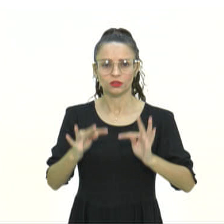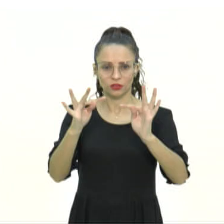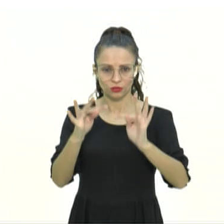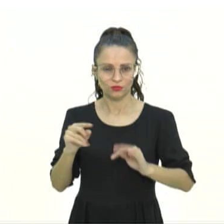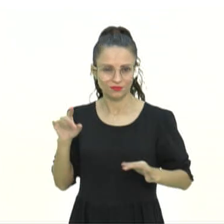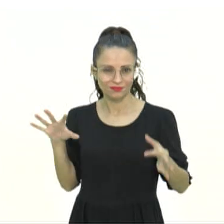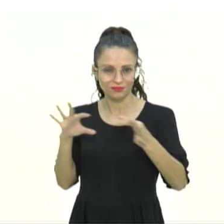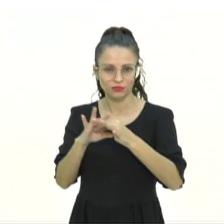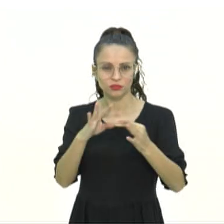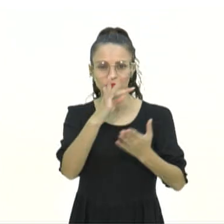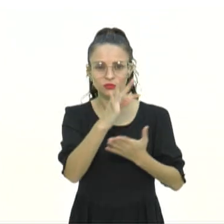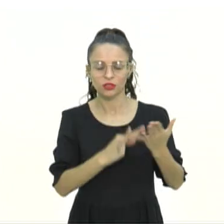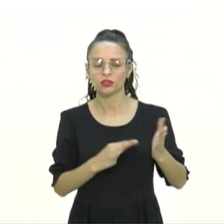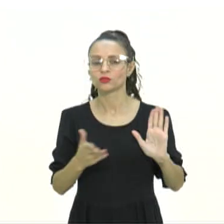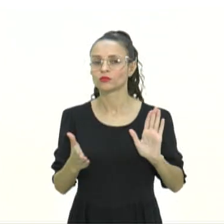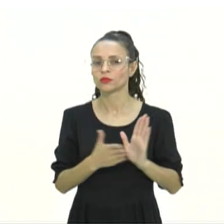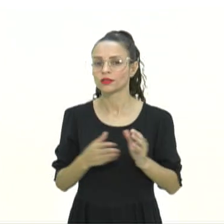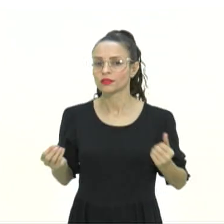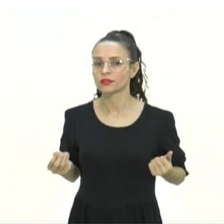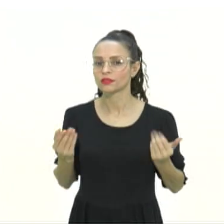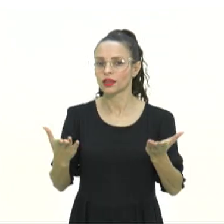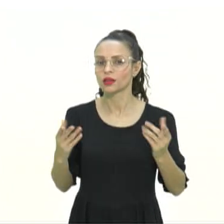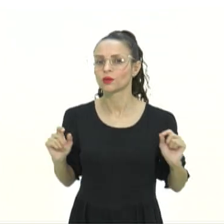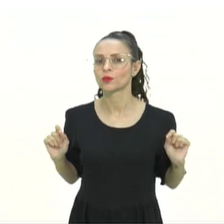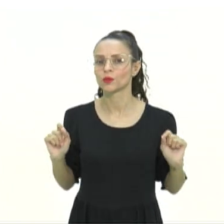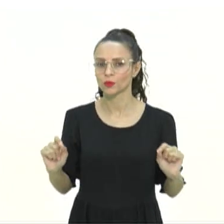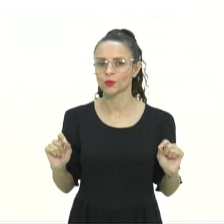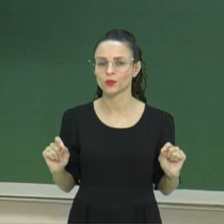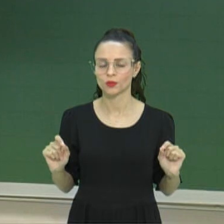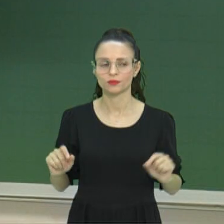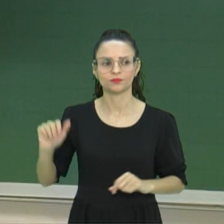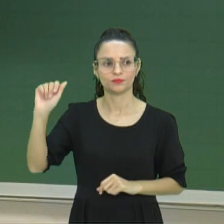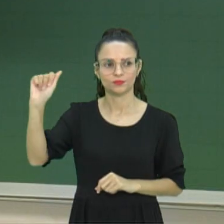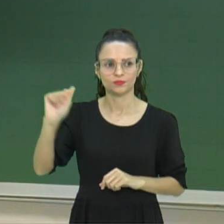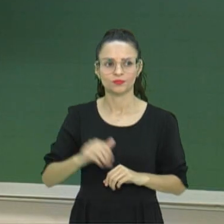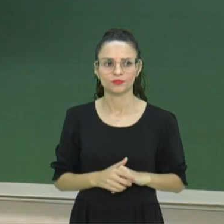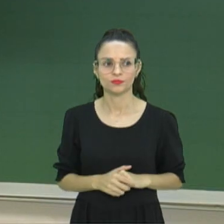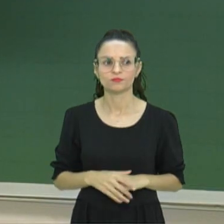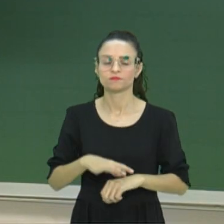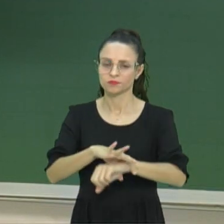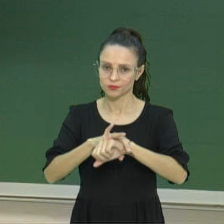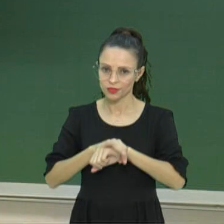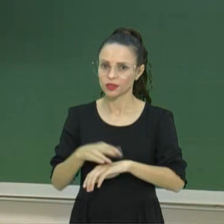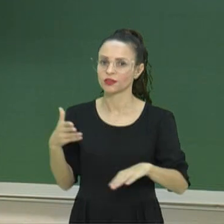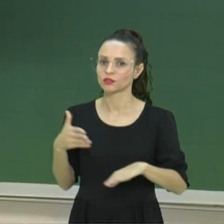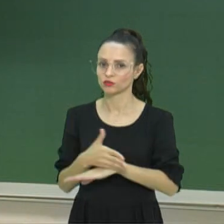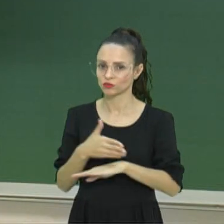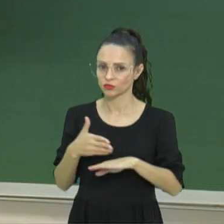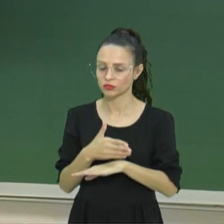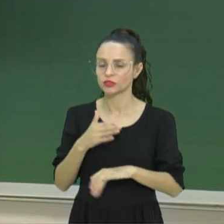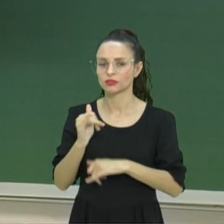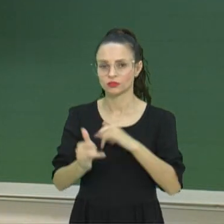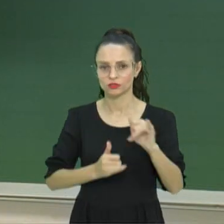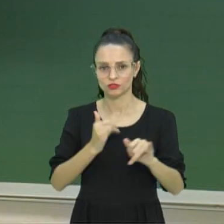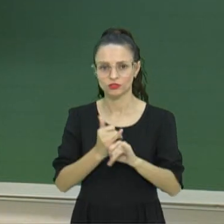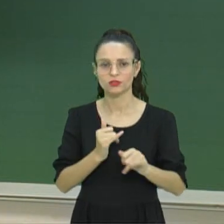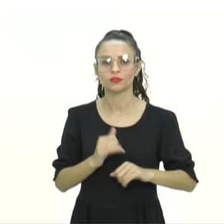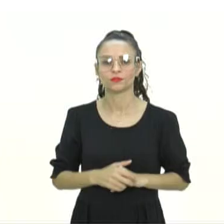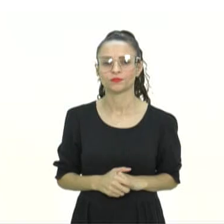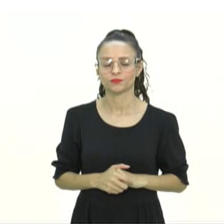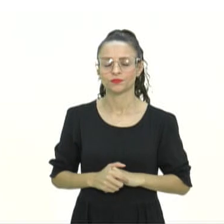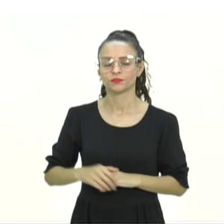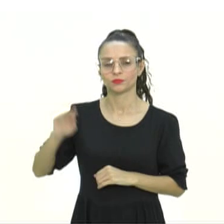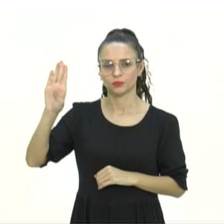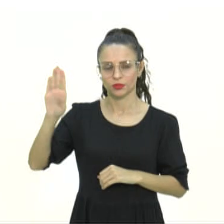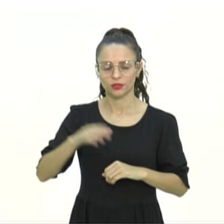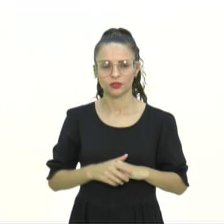no texto proporcionaram o quê? Letra A garantia do acesso digital? Letra